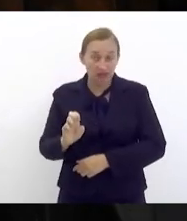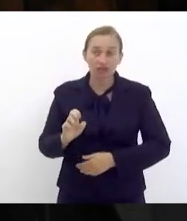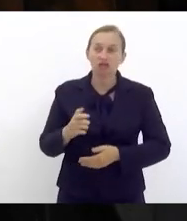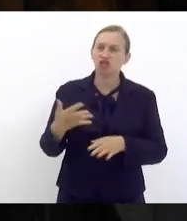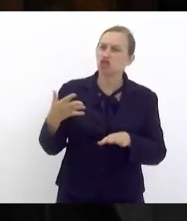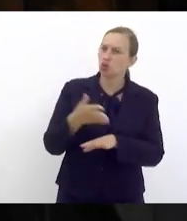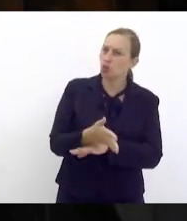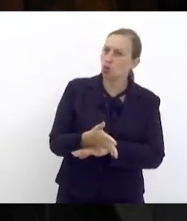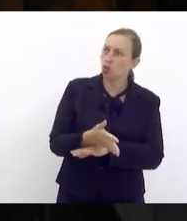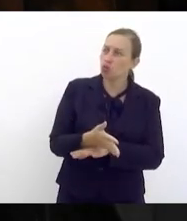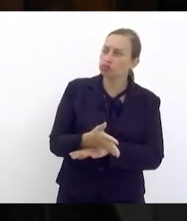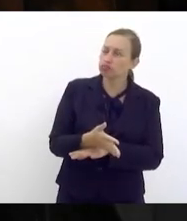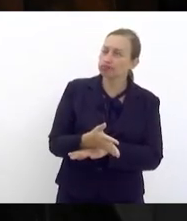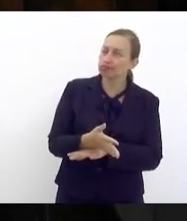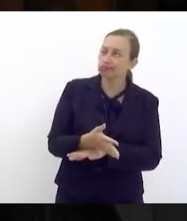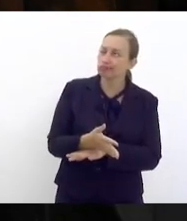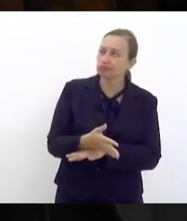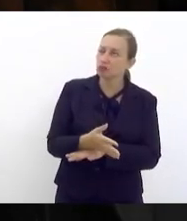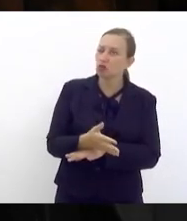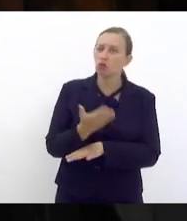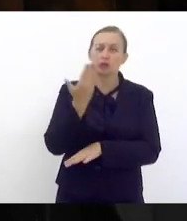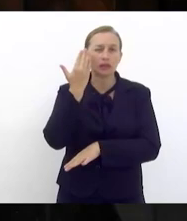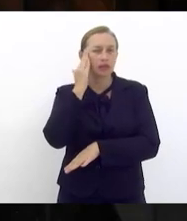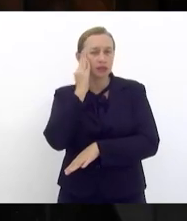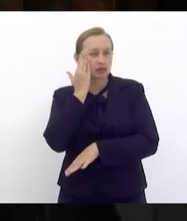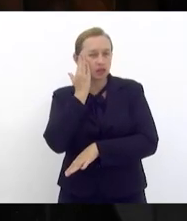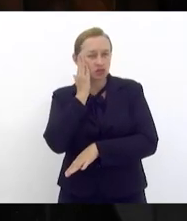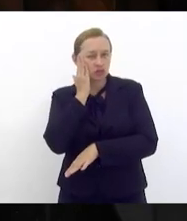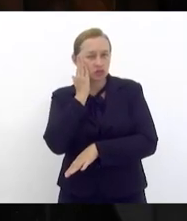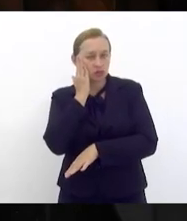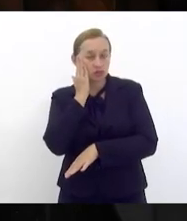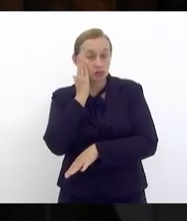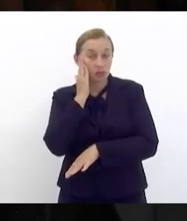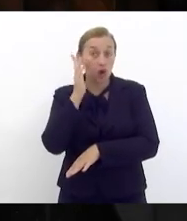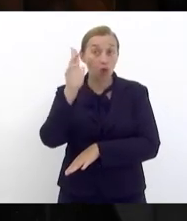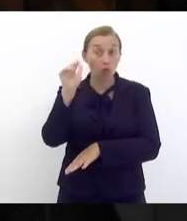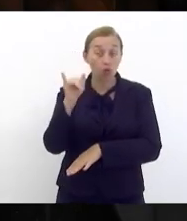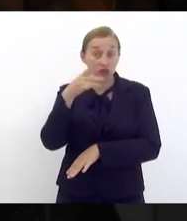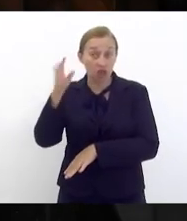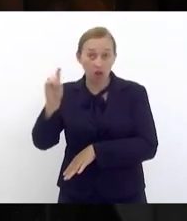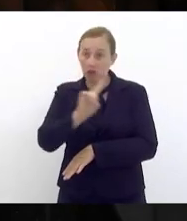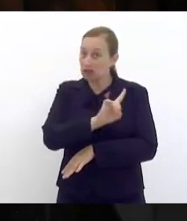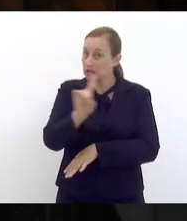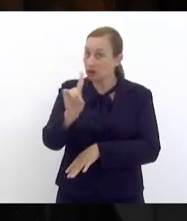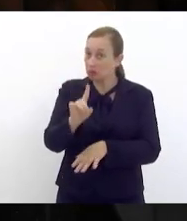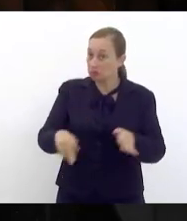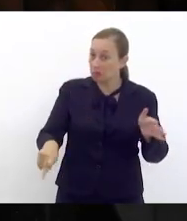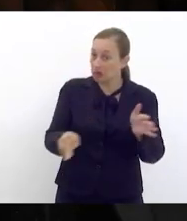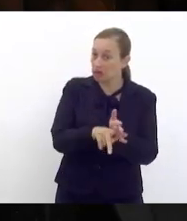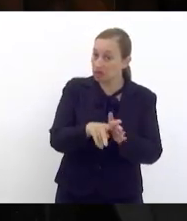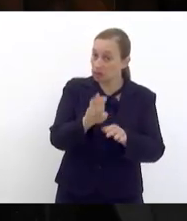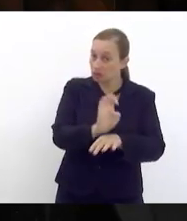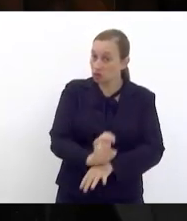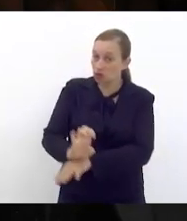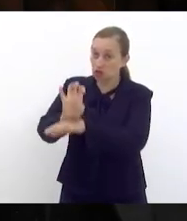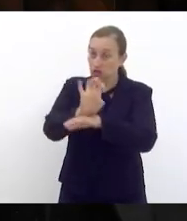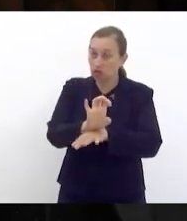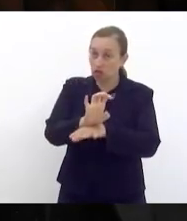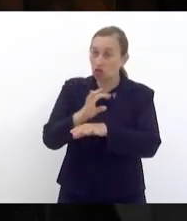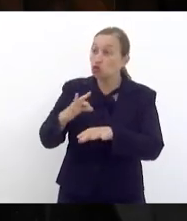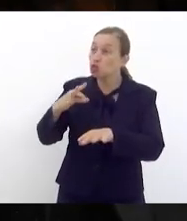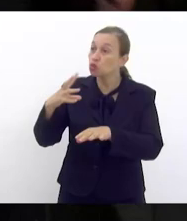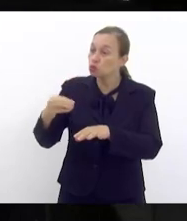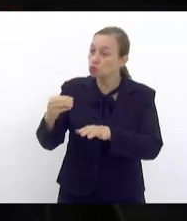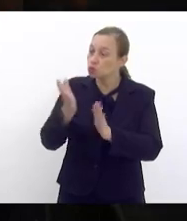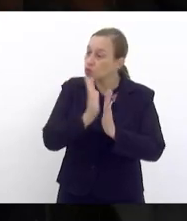chegou a um bom entendimento para a União, não para os estados, de deixar tudo na